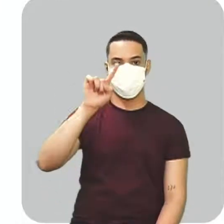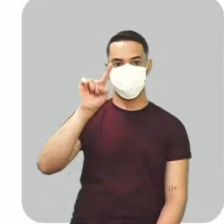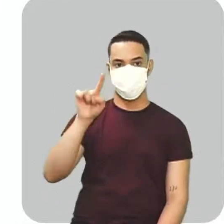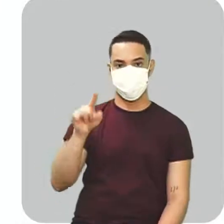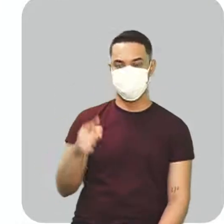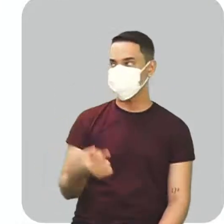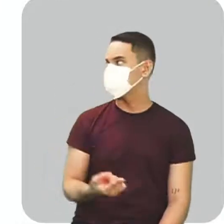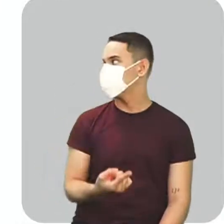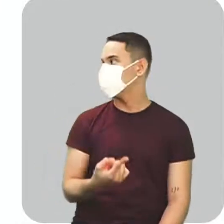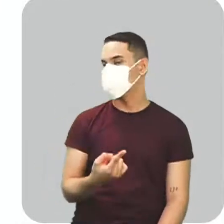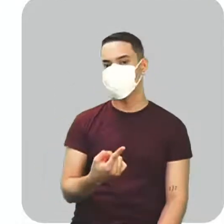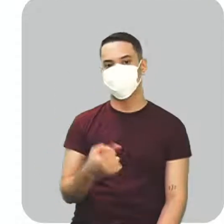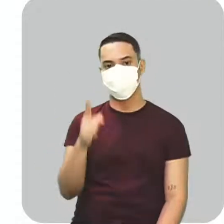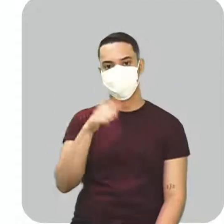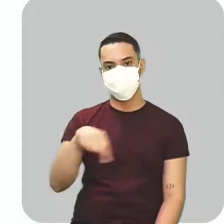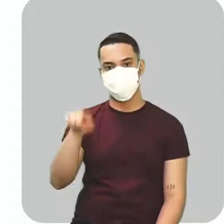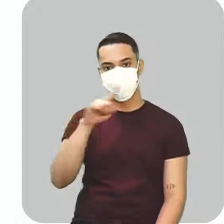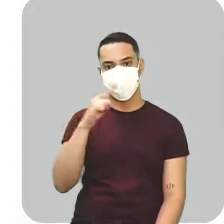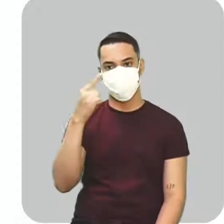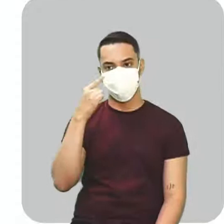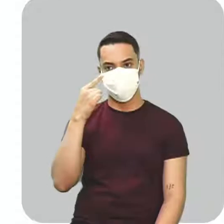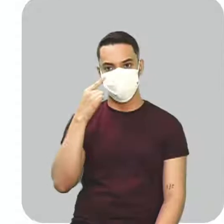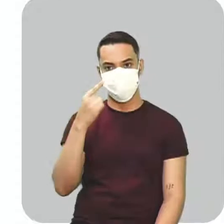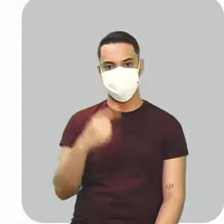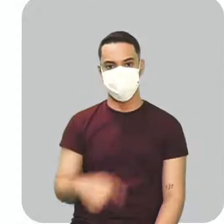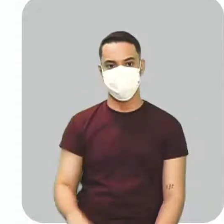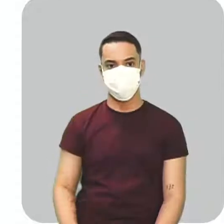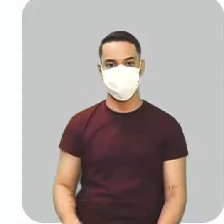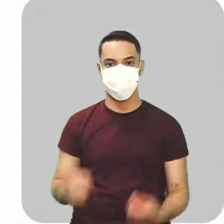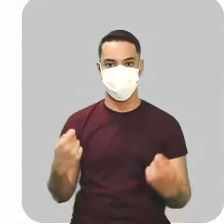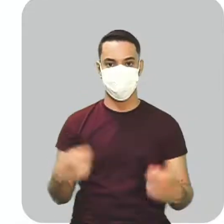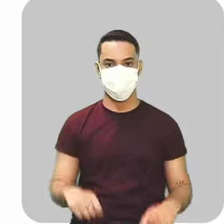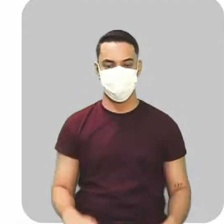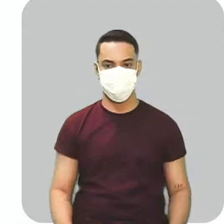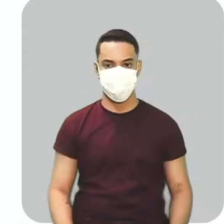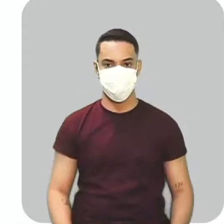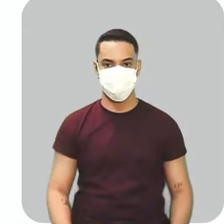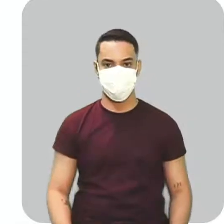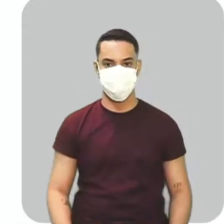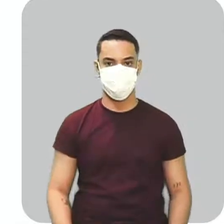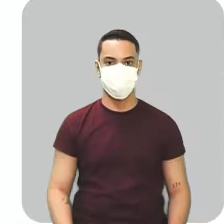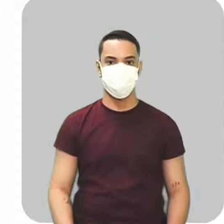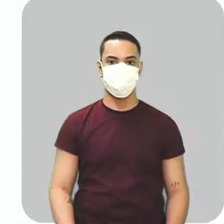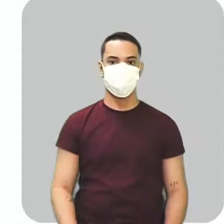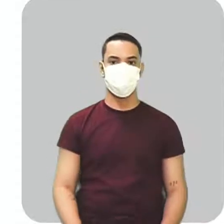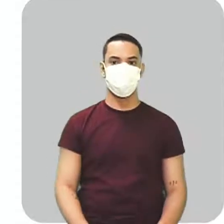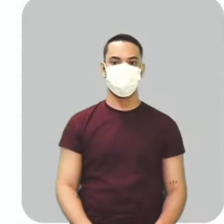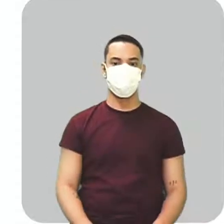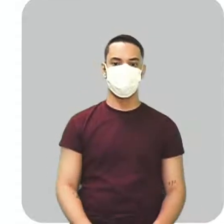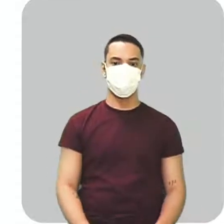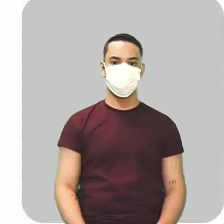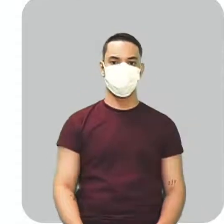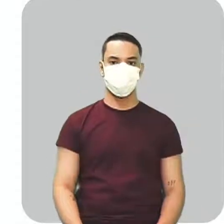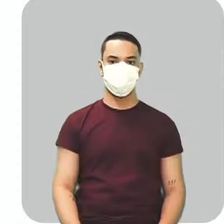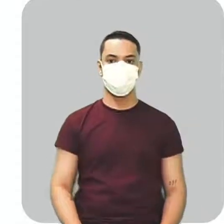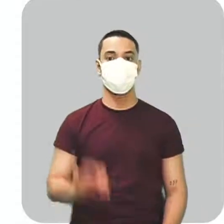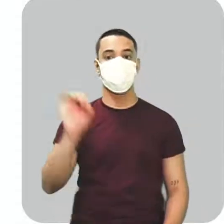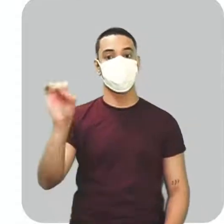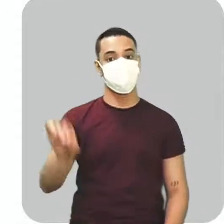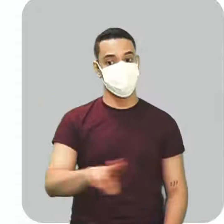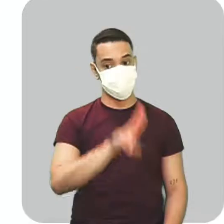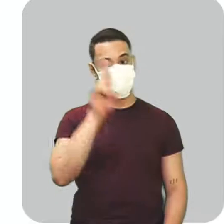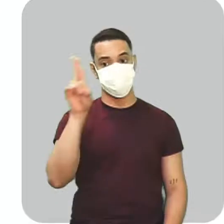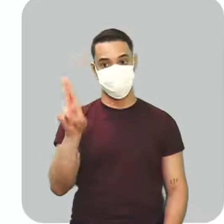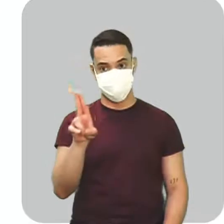separar orações. Ó, terei que mudar aqui de como eu vou fazer aqui, ó, em cima, tá?